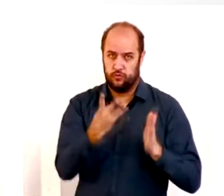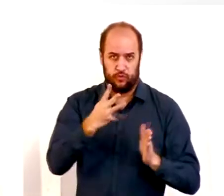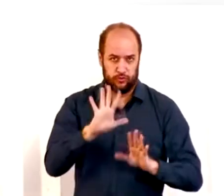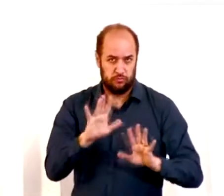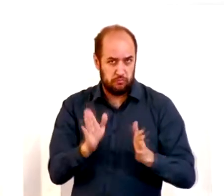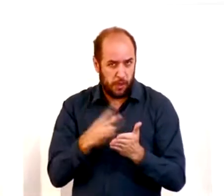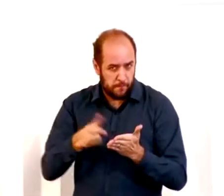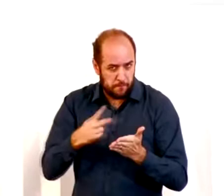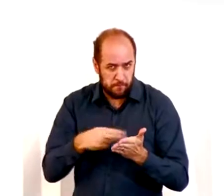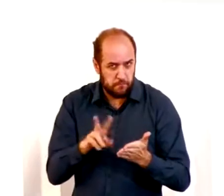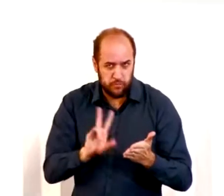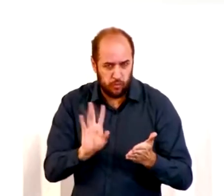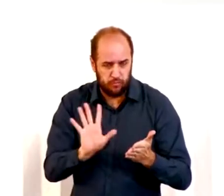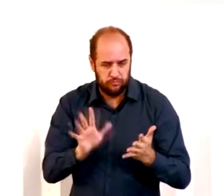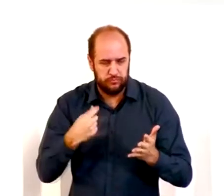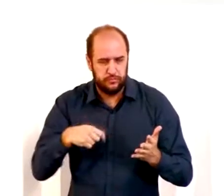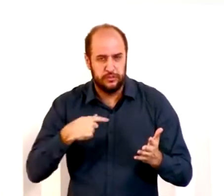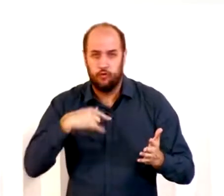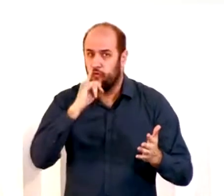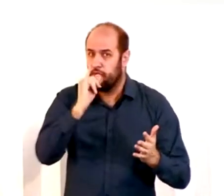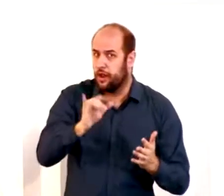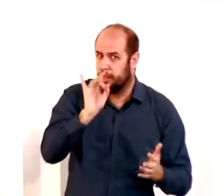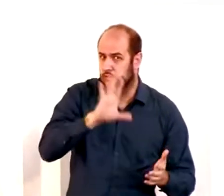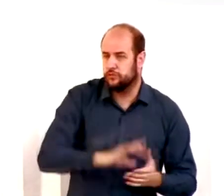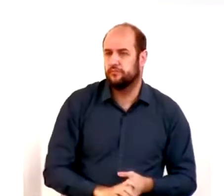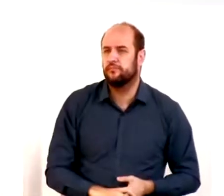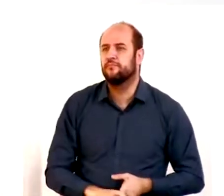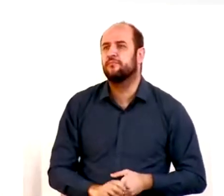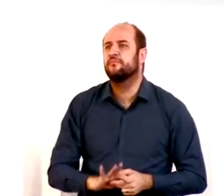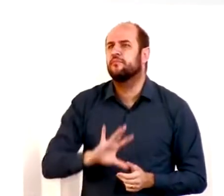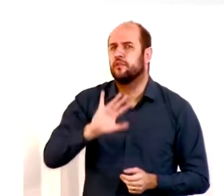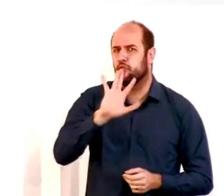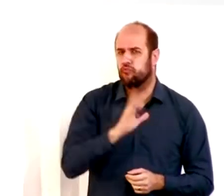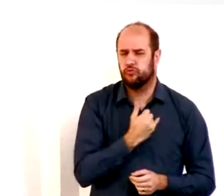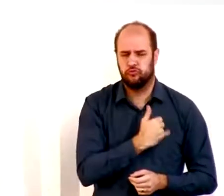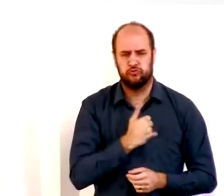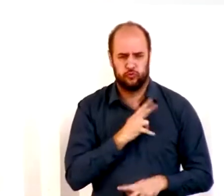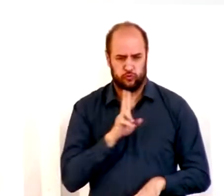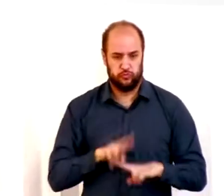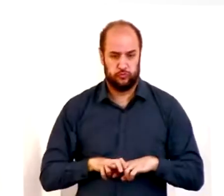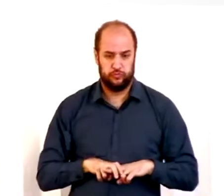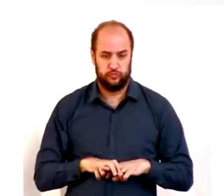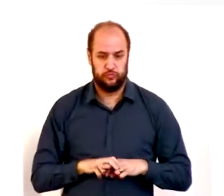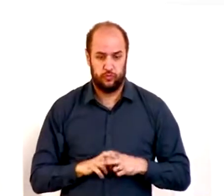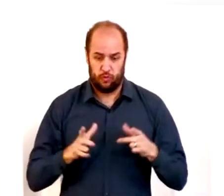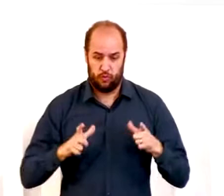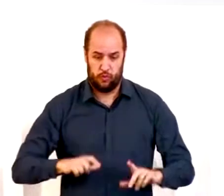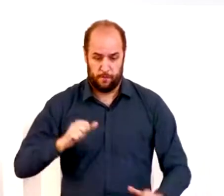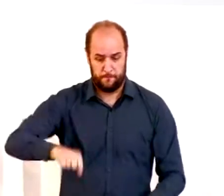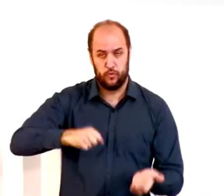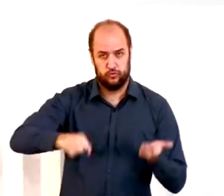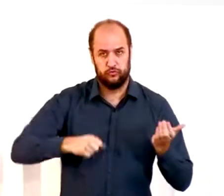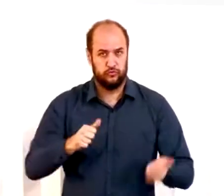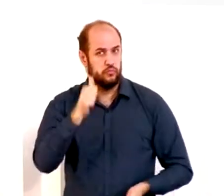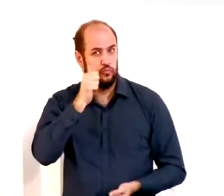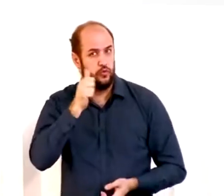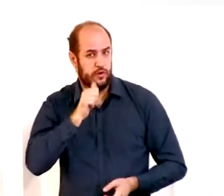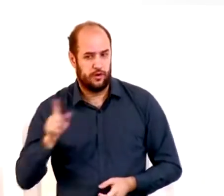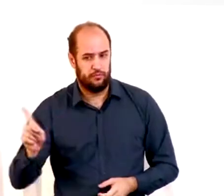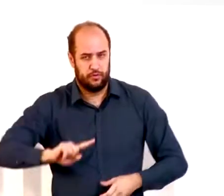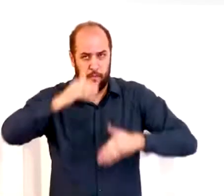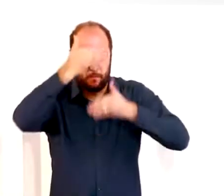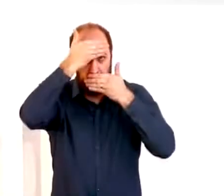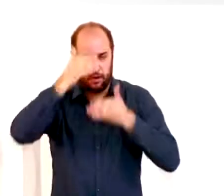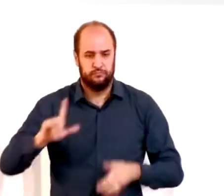precisa abrir, apenas acompanha a história comigo. Em determinado momento Jesus está sentado em um poço, chega uma mulher, a mulher